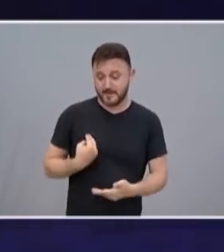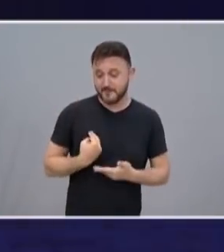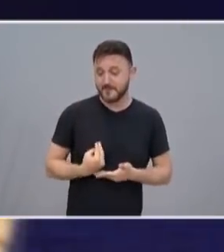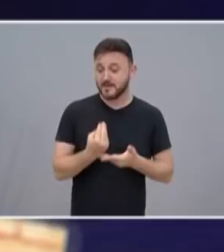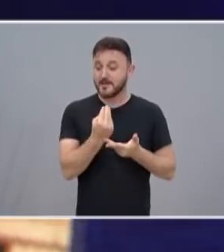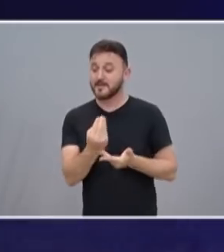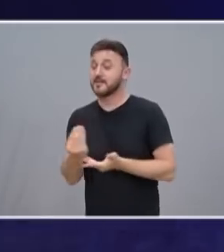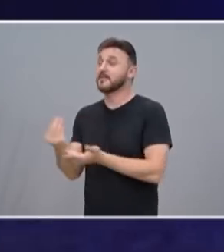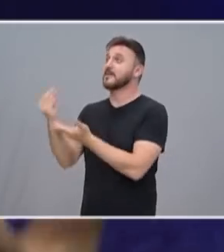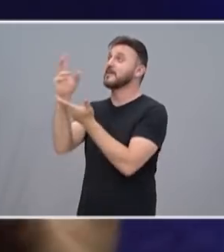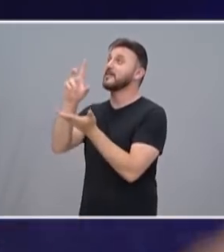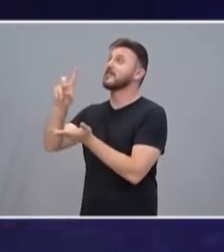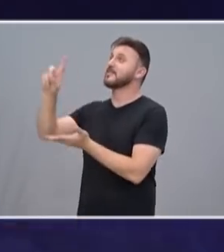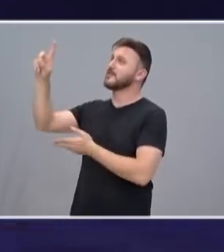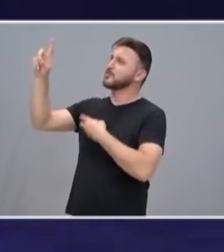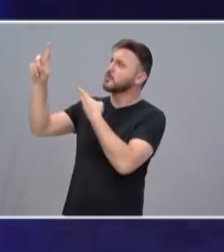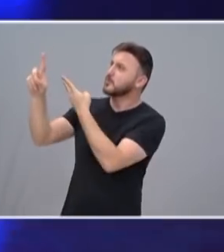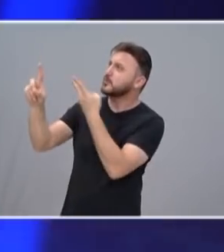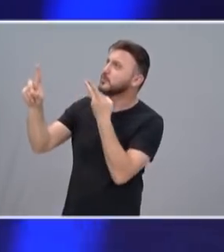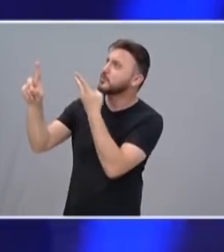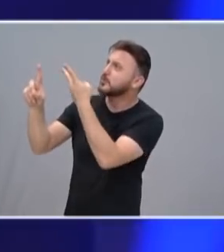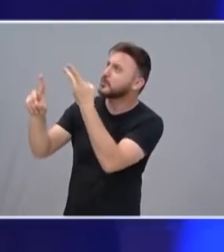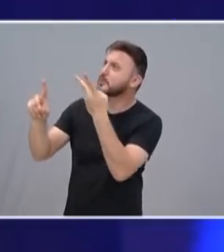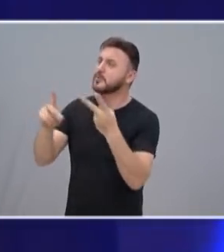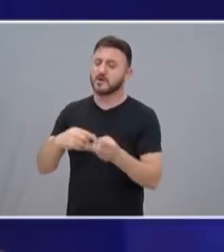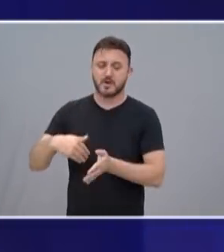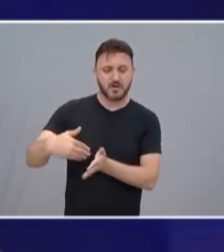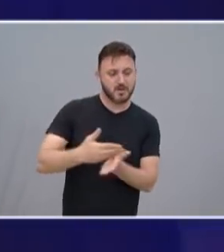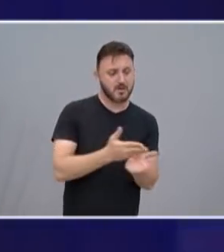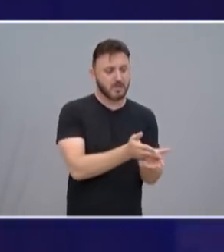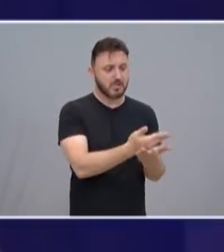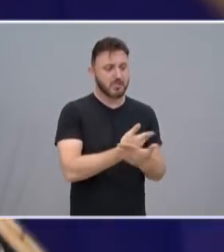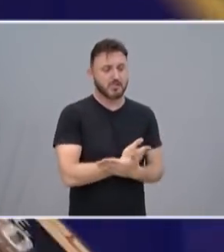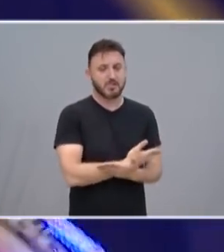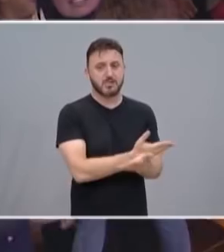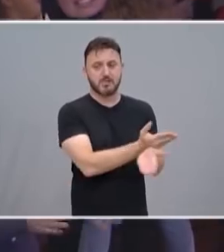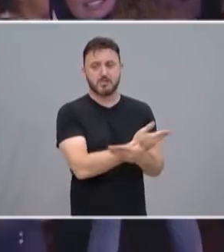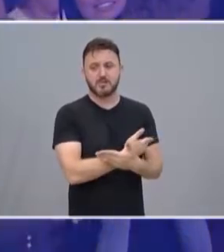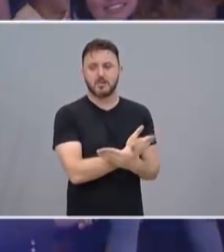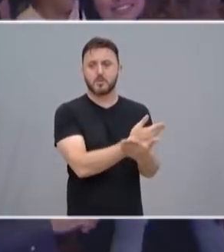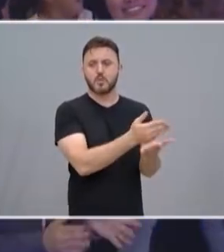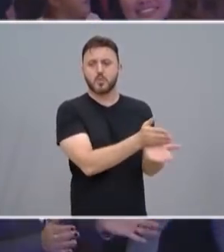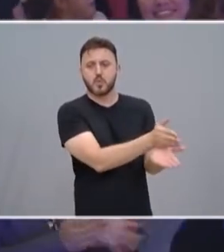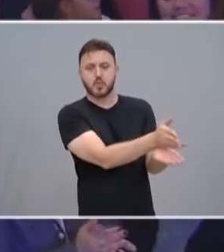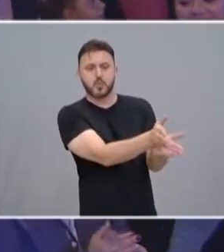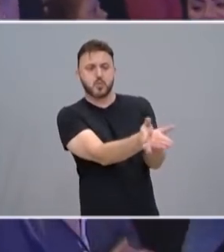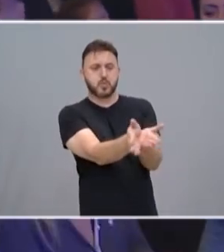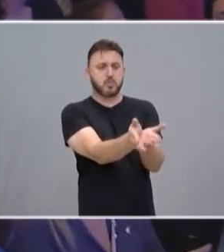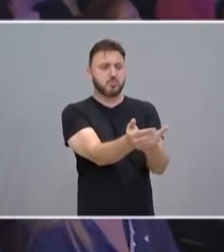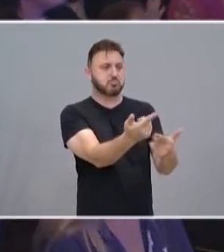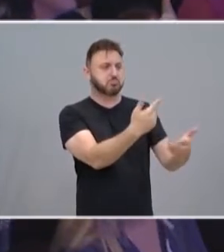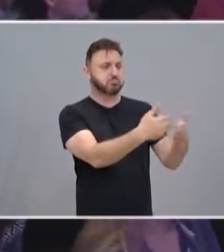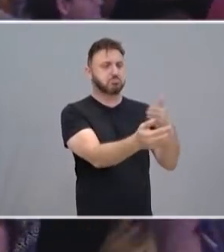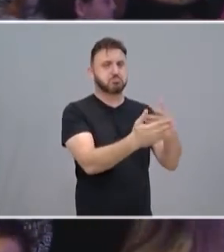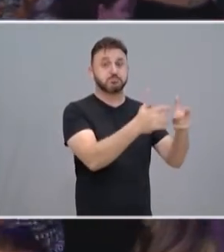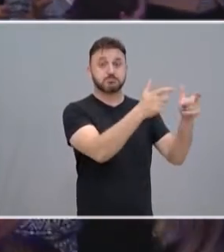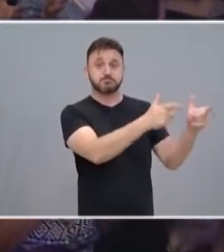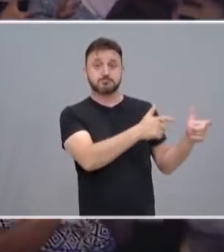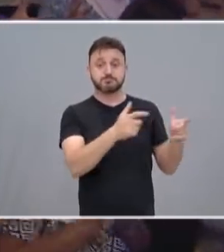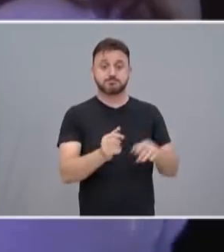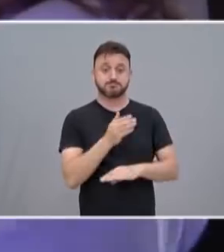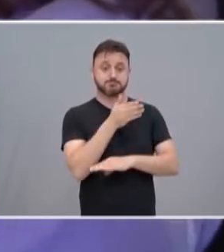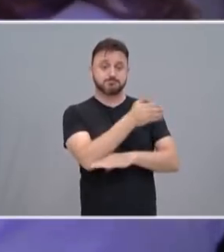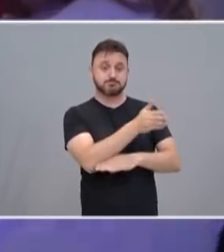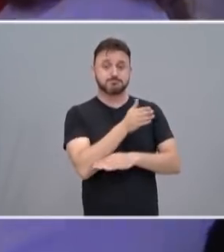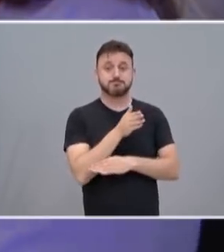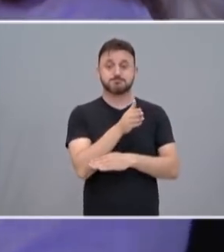ti, andava pelo mundo buscando onde morar, confiando em